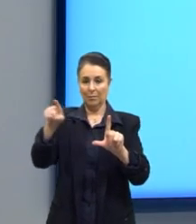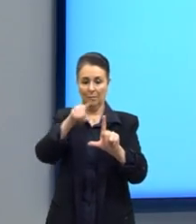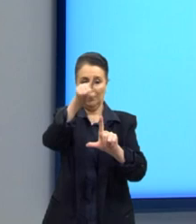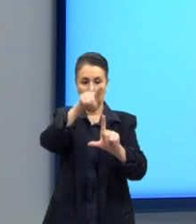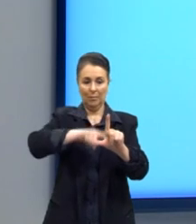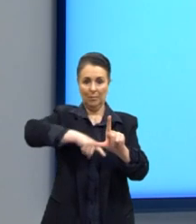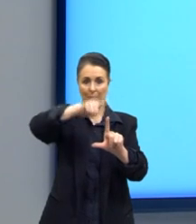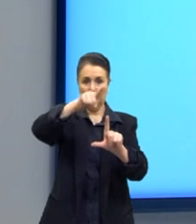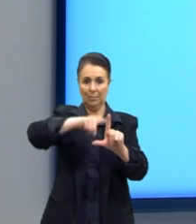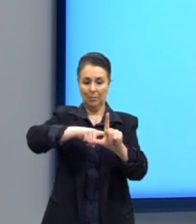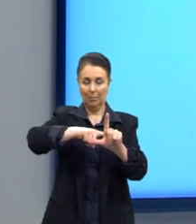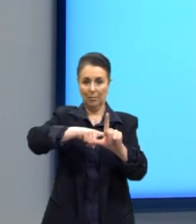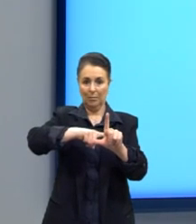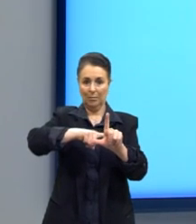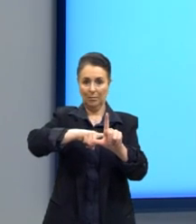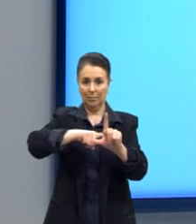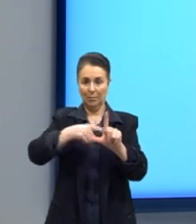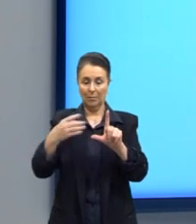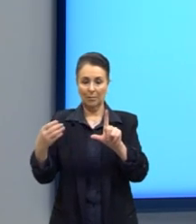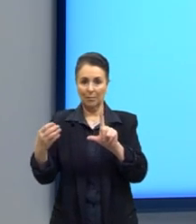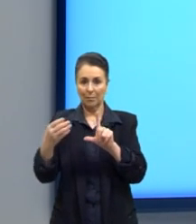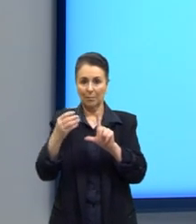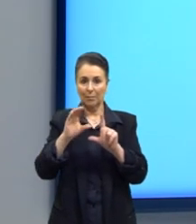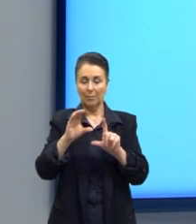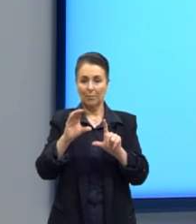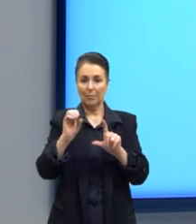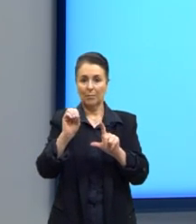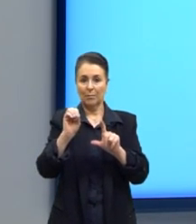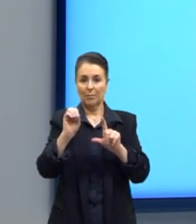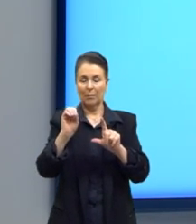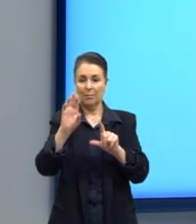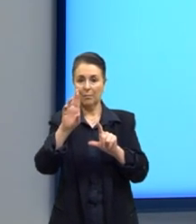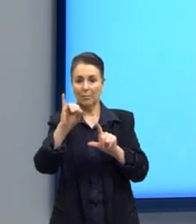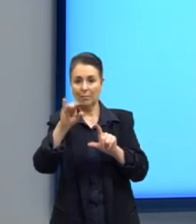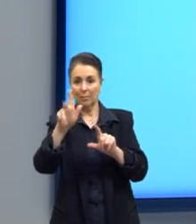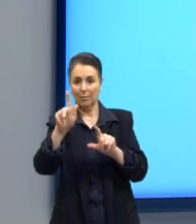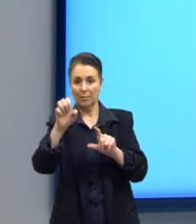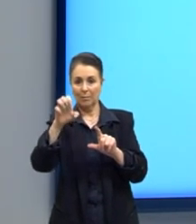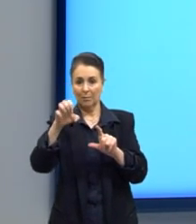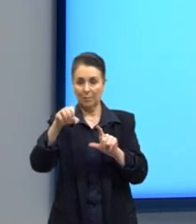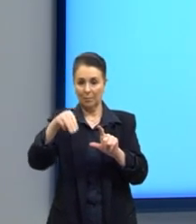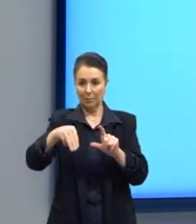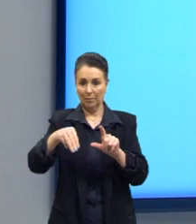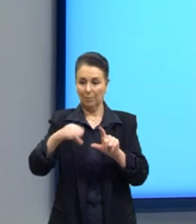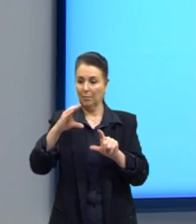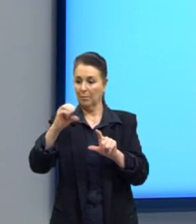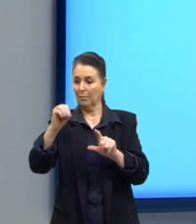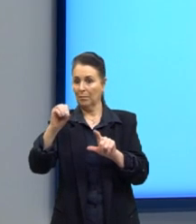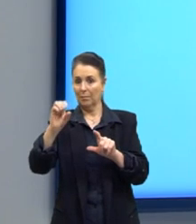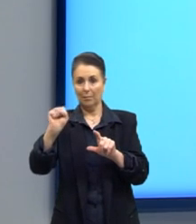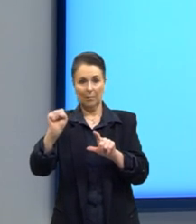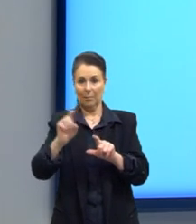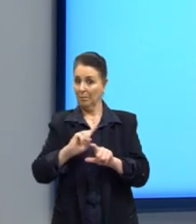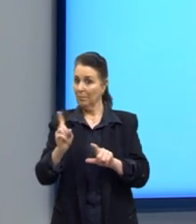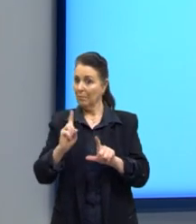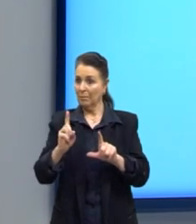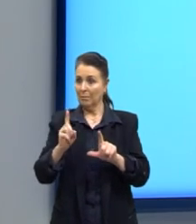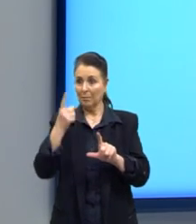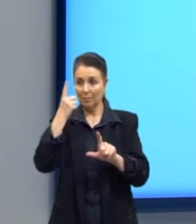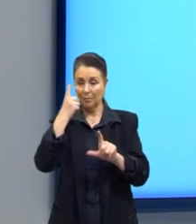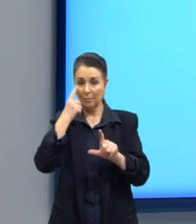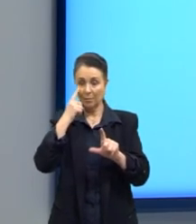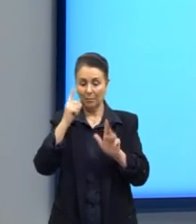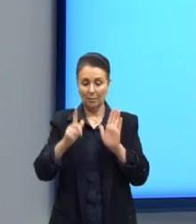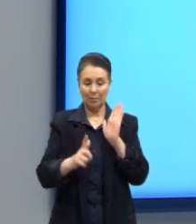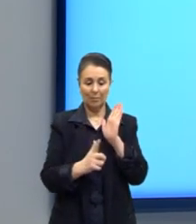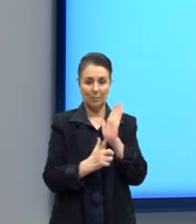passava sempre pela origem e a função cosseno ela não passa pela origem né quando a gente observa a